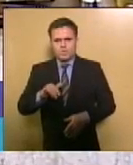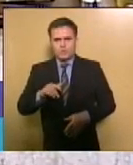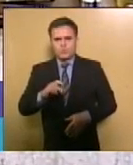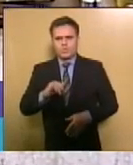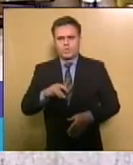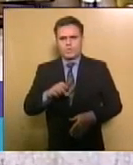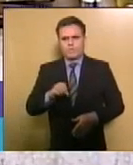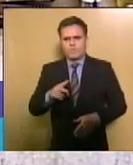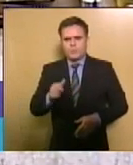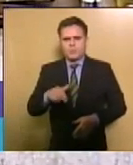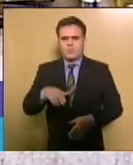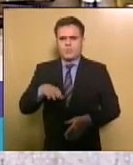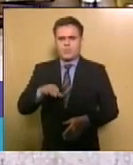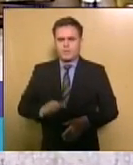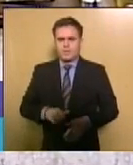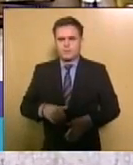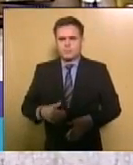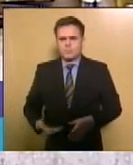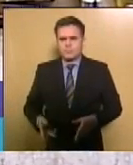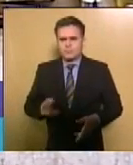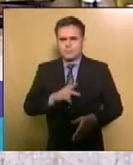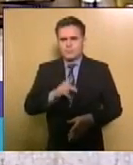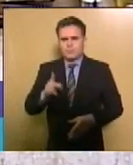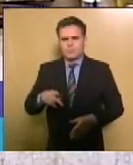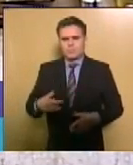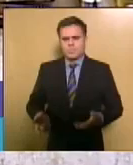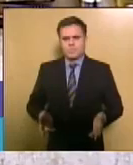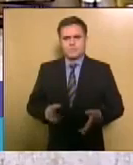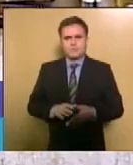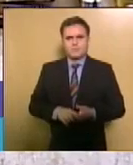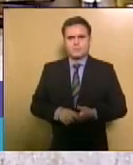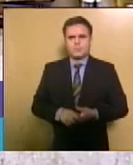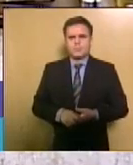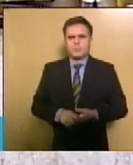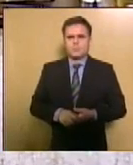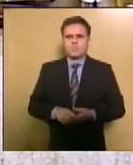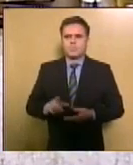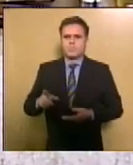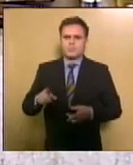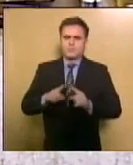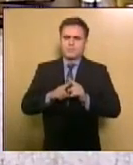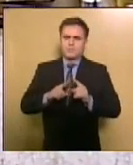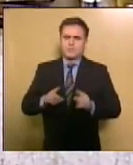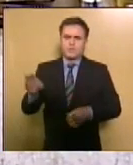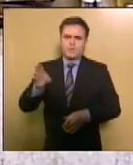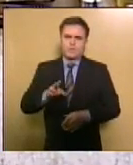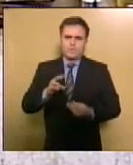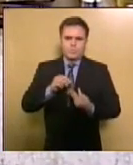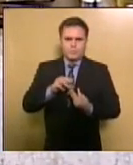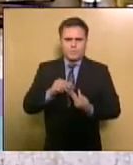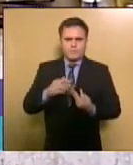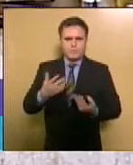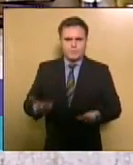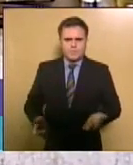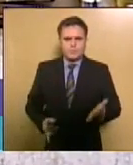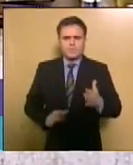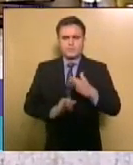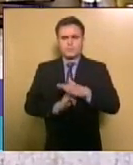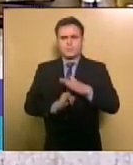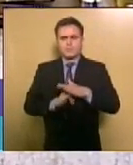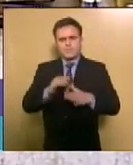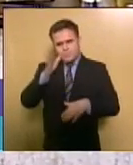aqui colaborando professora do eh da nossa Universidade Federal de Sergipe do Instituto de defesa e